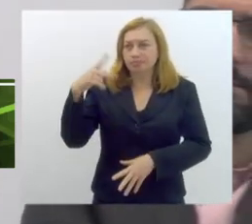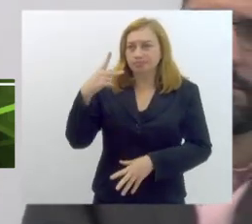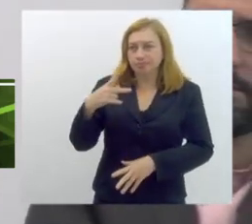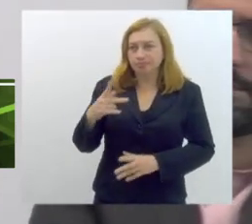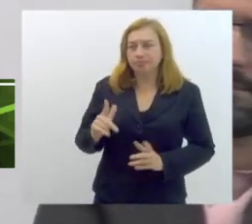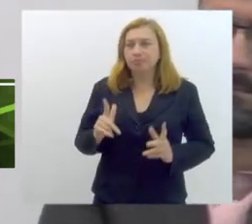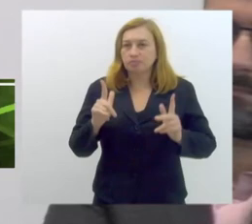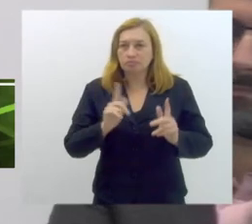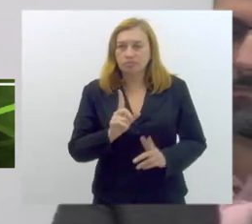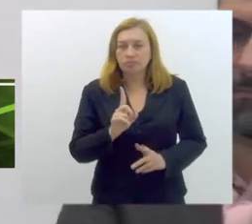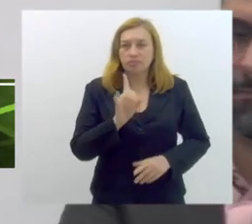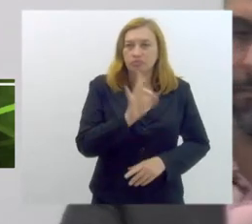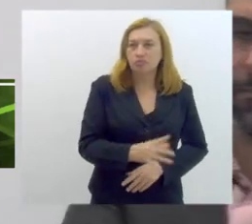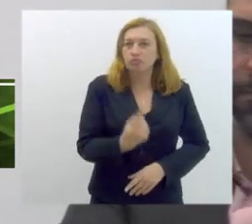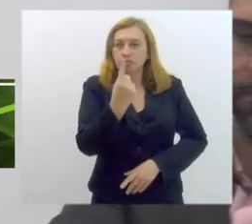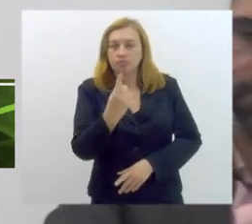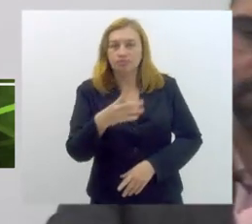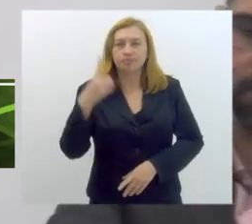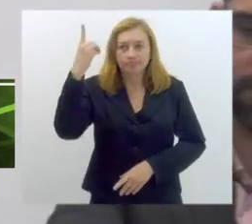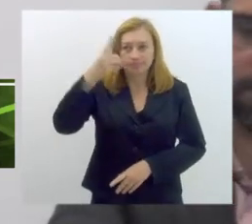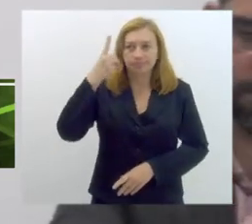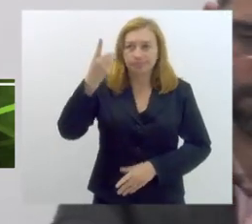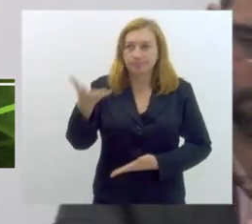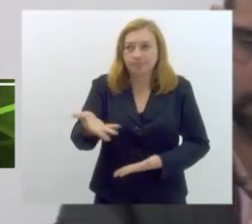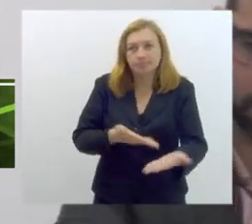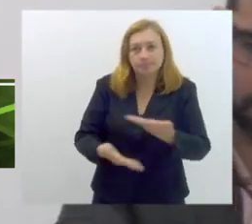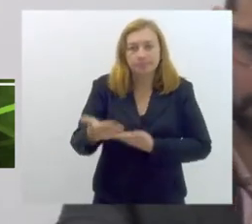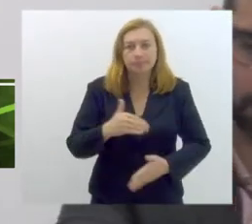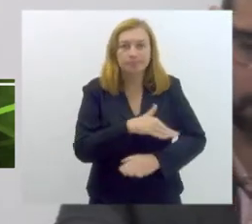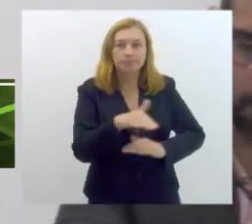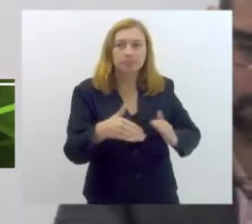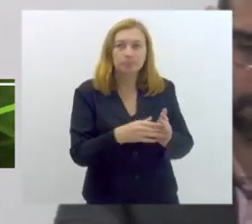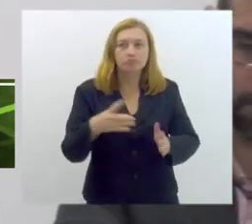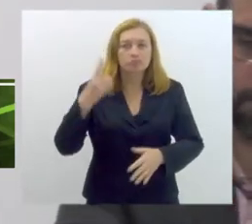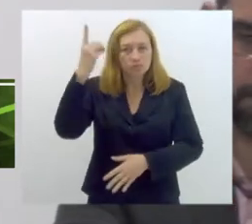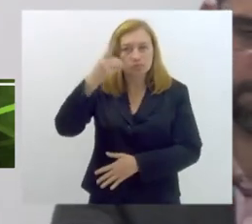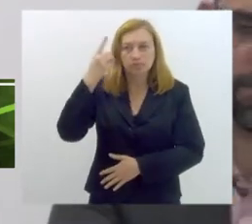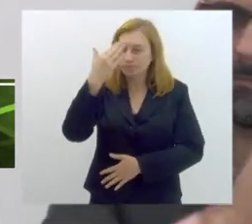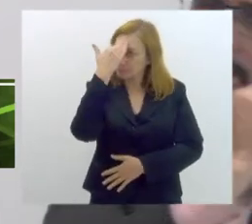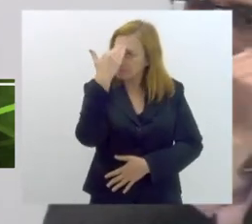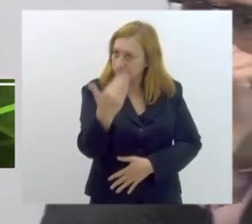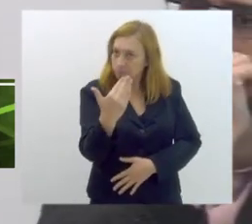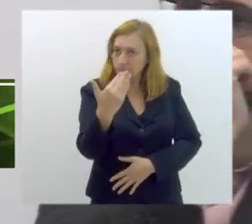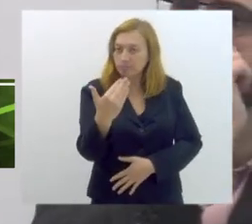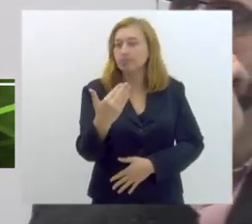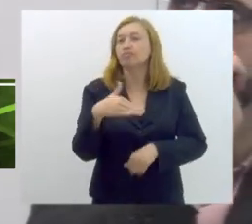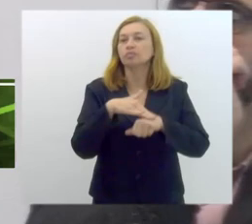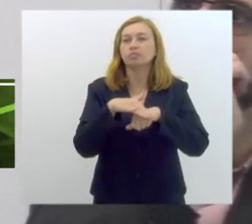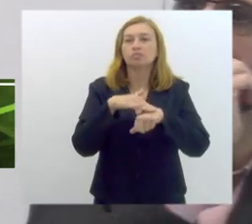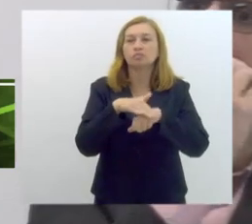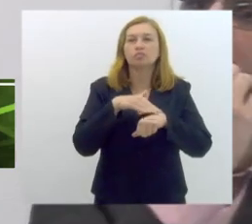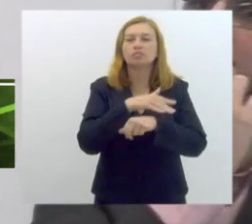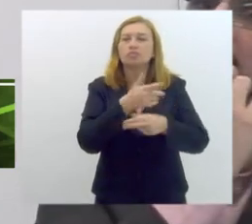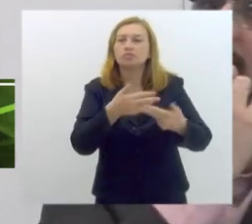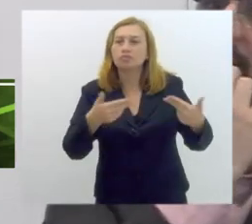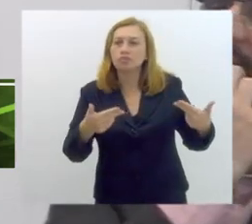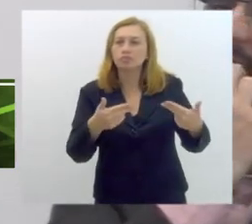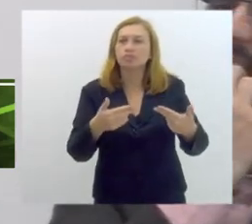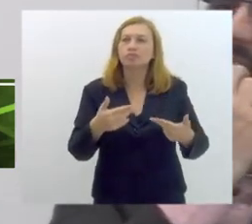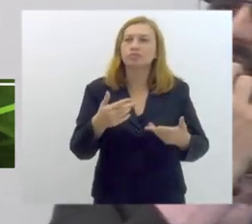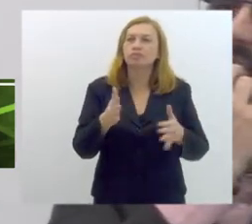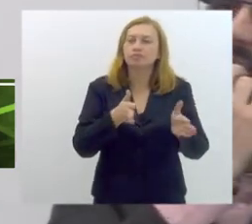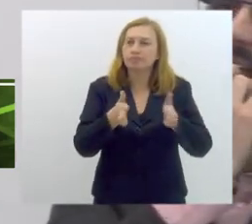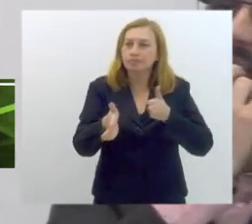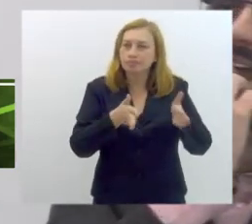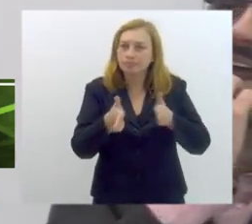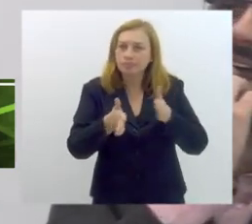frente de um deputado só. Nós estamos abertos em parceria com todos os deputados. Quero agradecer aqui. Eu conversei com vários, mas, pelo